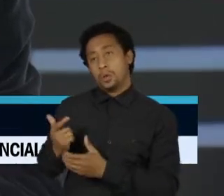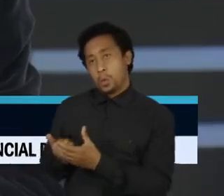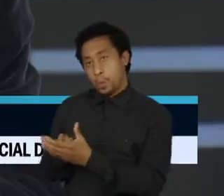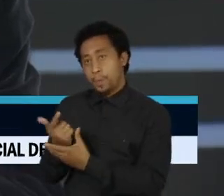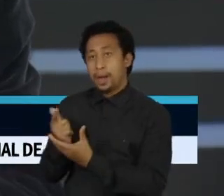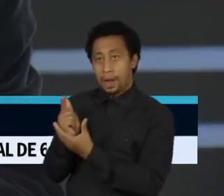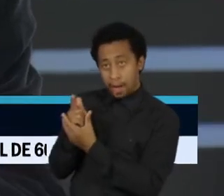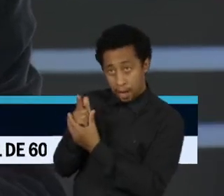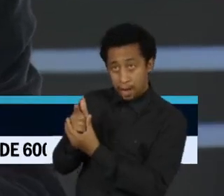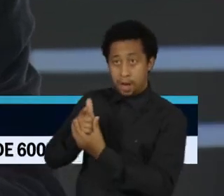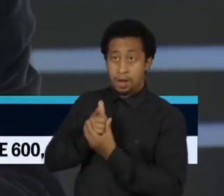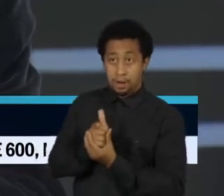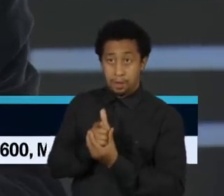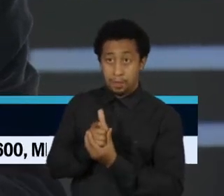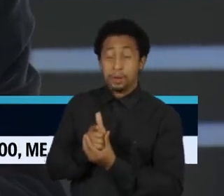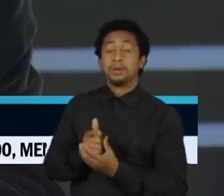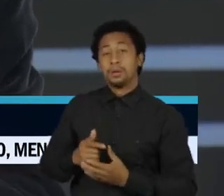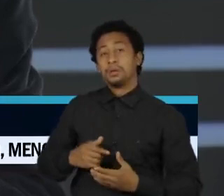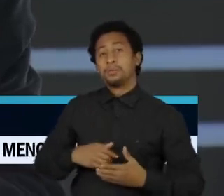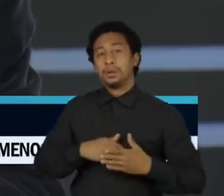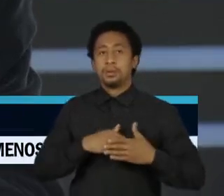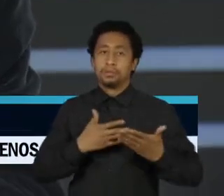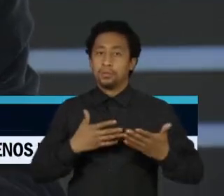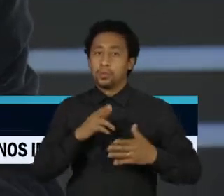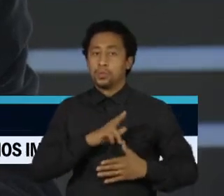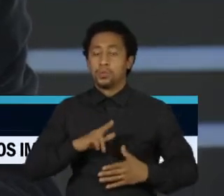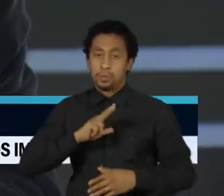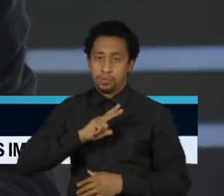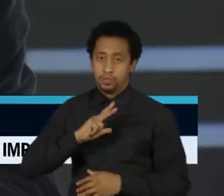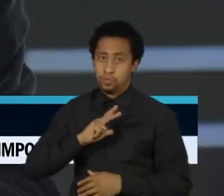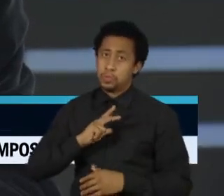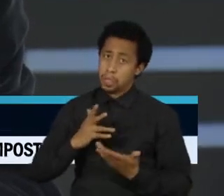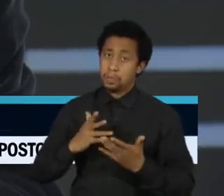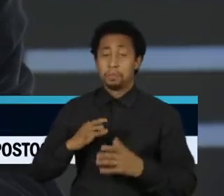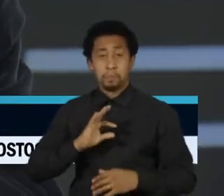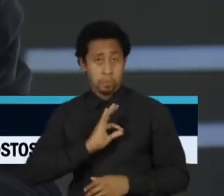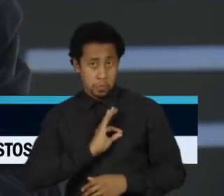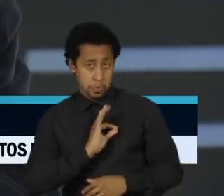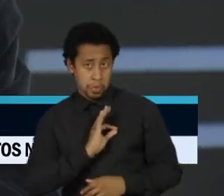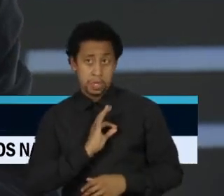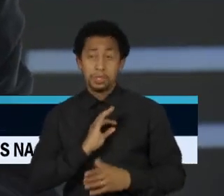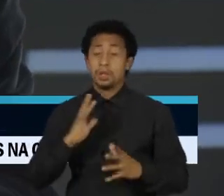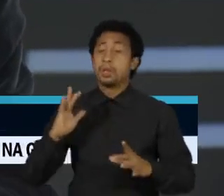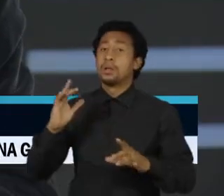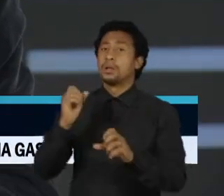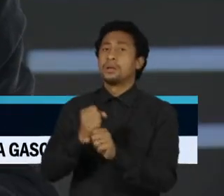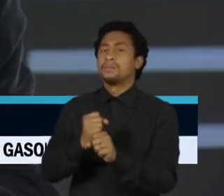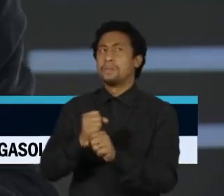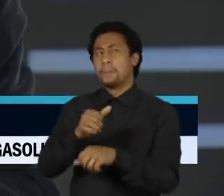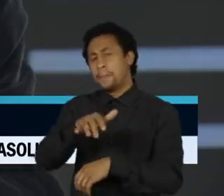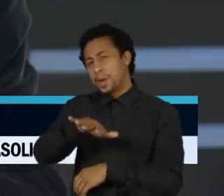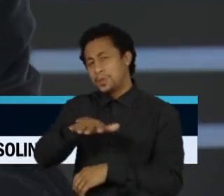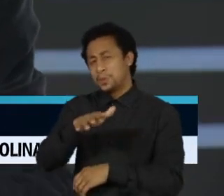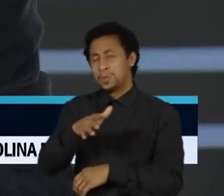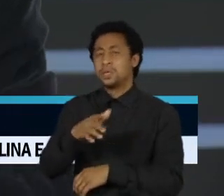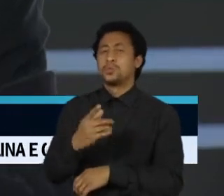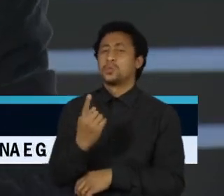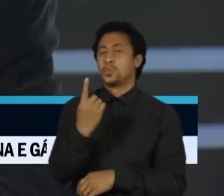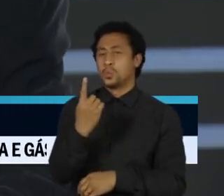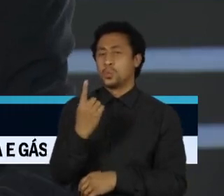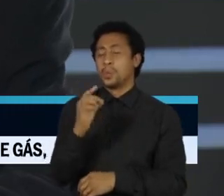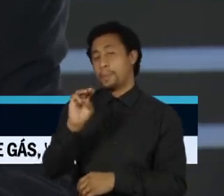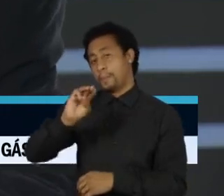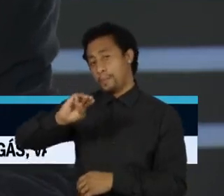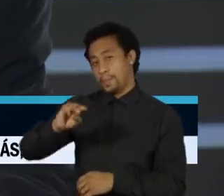ter e os policiais também dos estados podem ter, vai quase 1,5 milhão de armas. Mas não